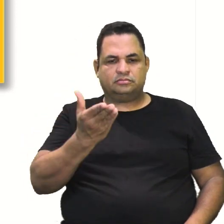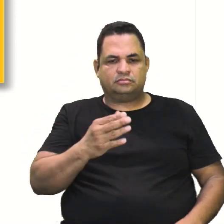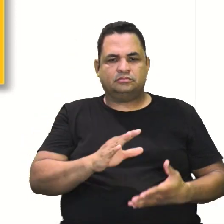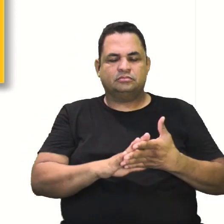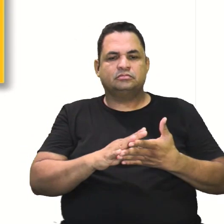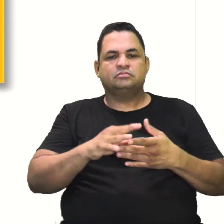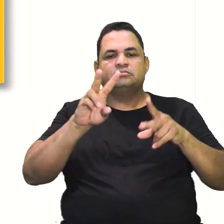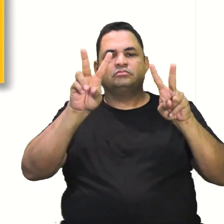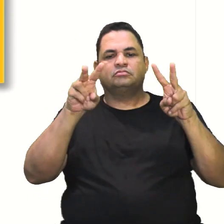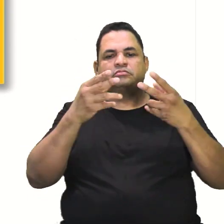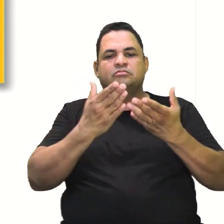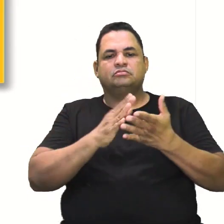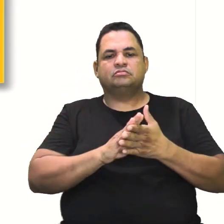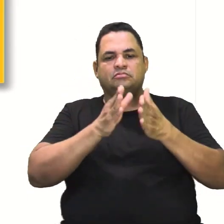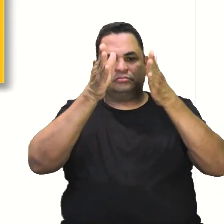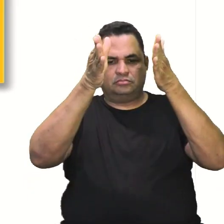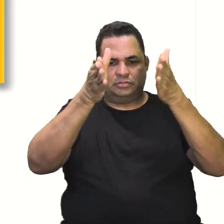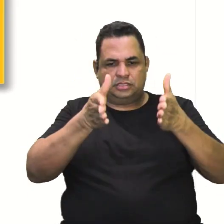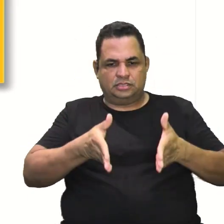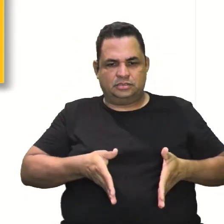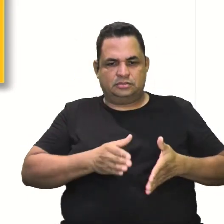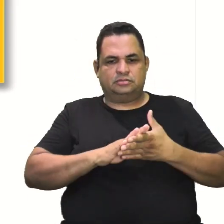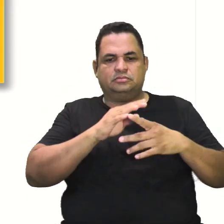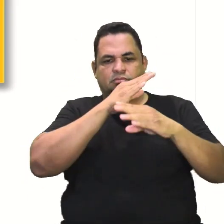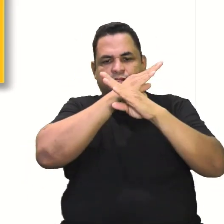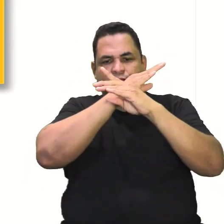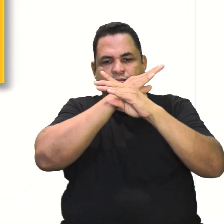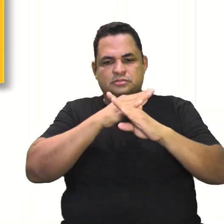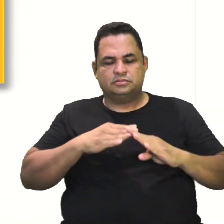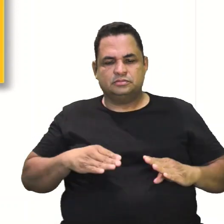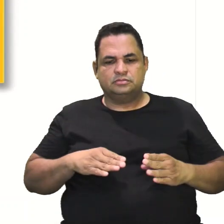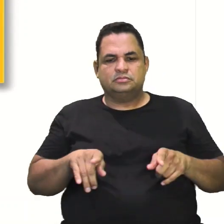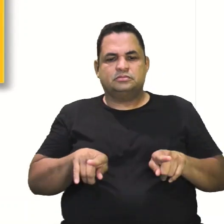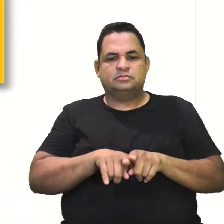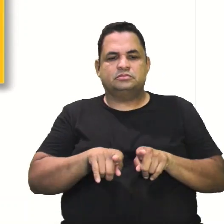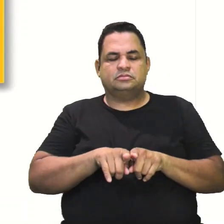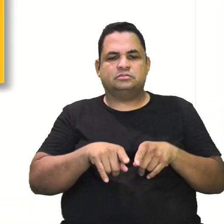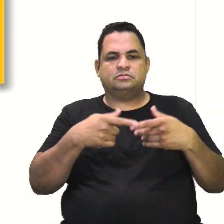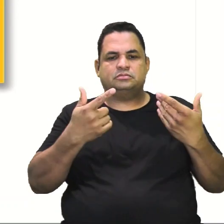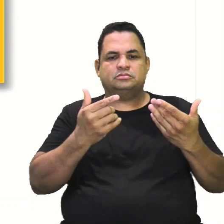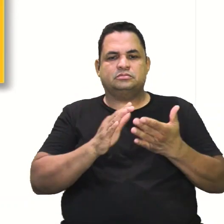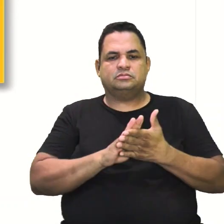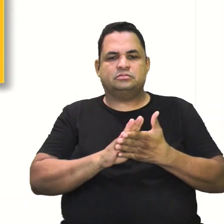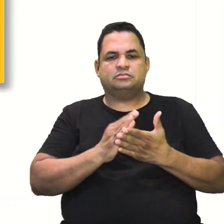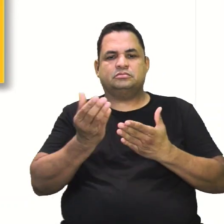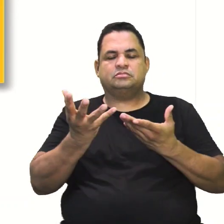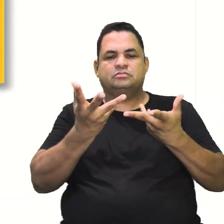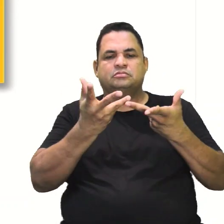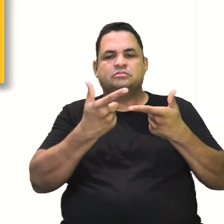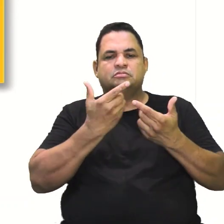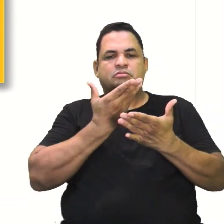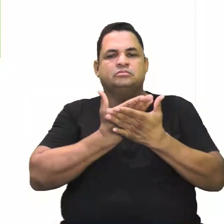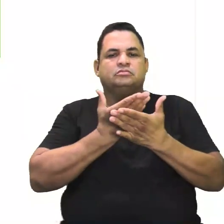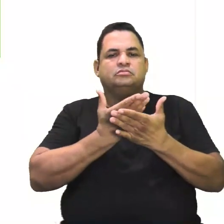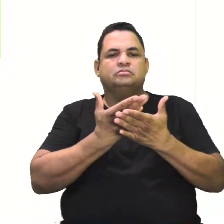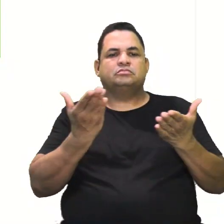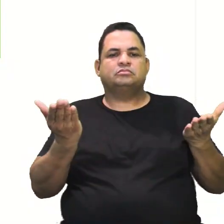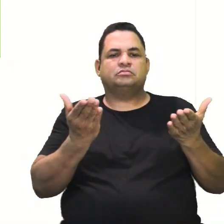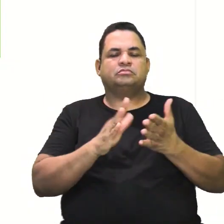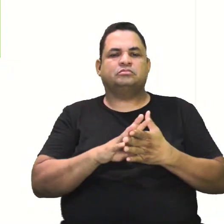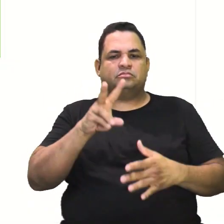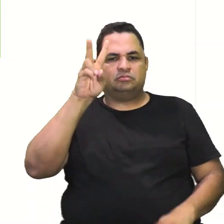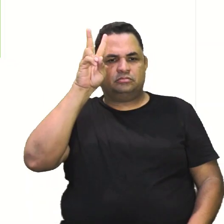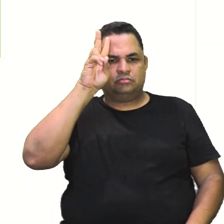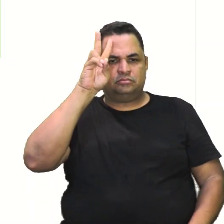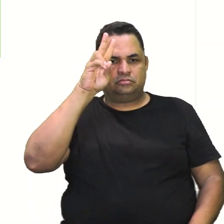né? Do paralelismo e do perpendicularismo, certo? Isso. Então isso tá nas nossas habilidades, não tá? Lembra que a gente falou